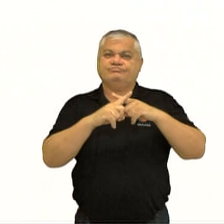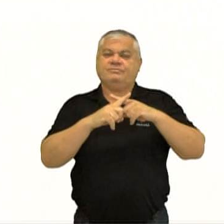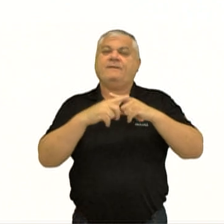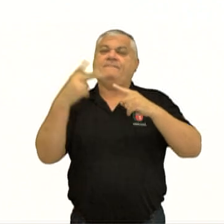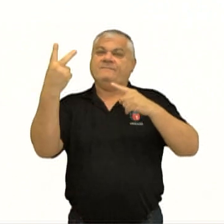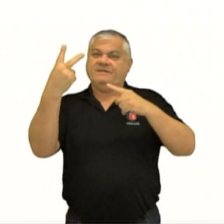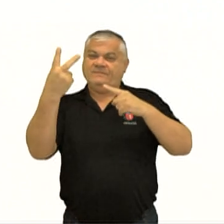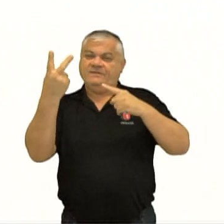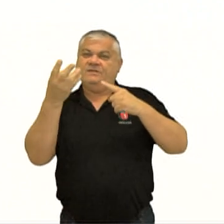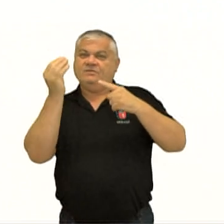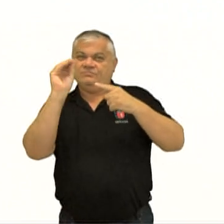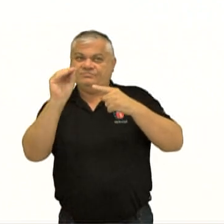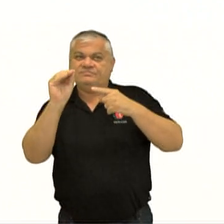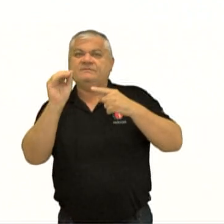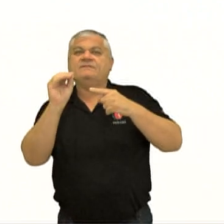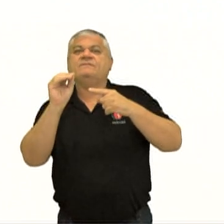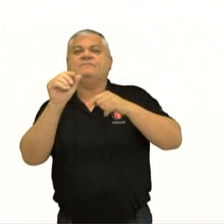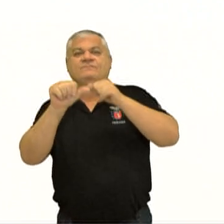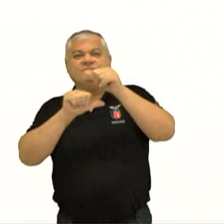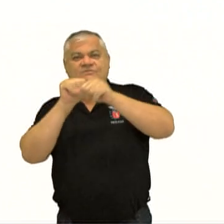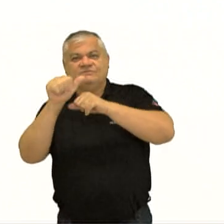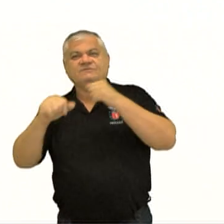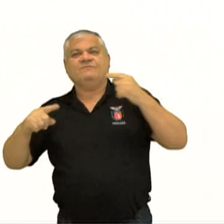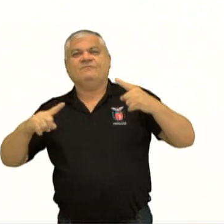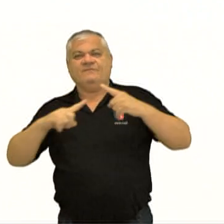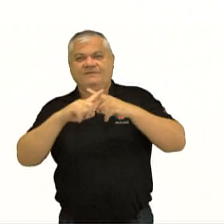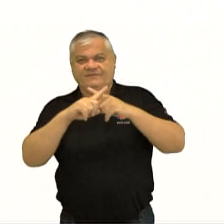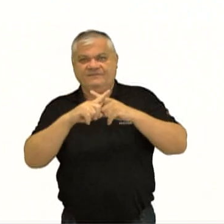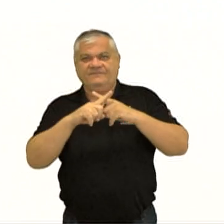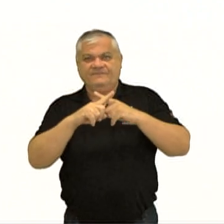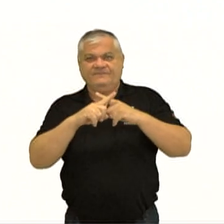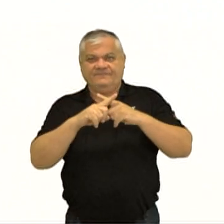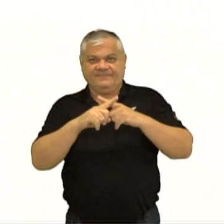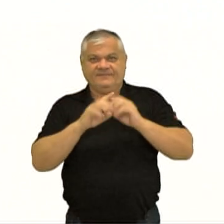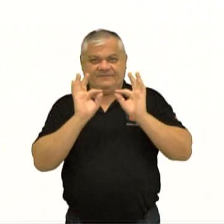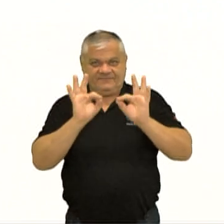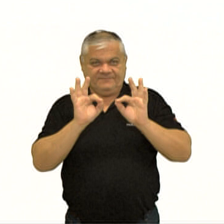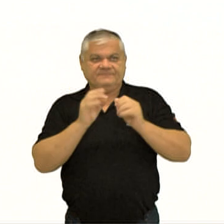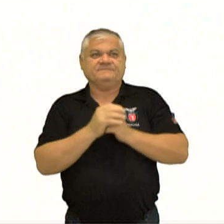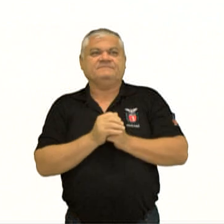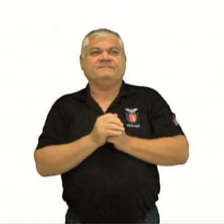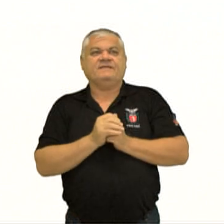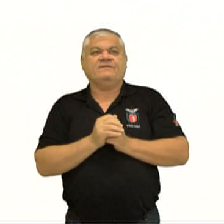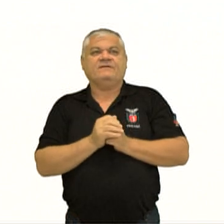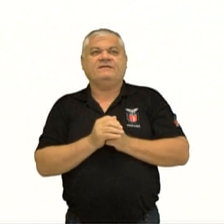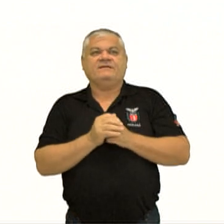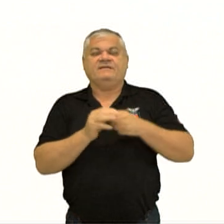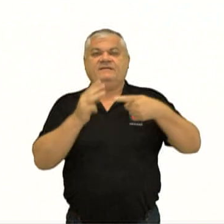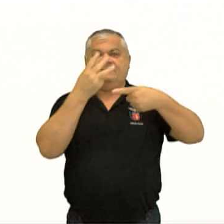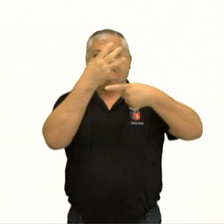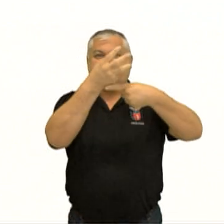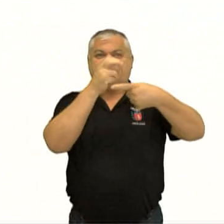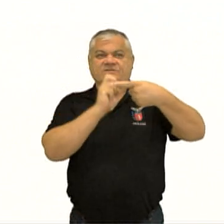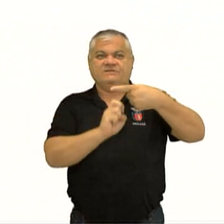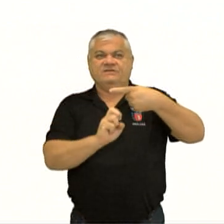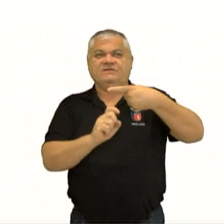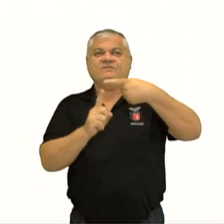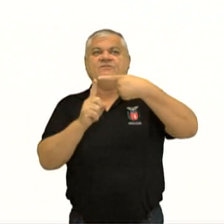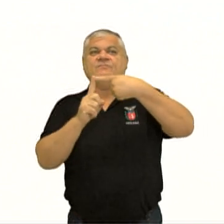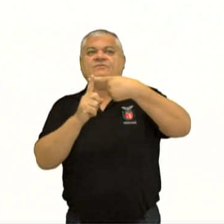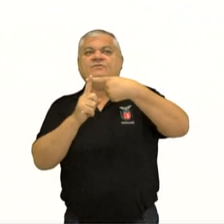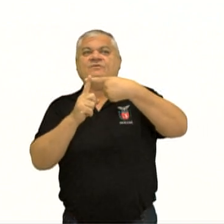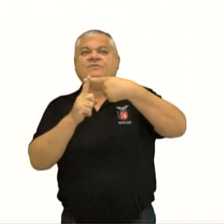primeira do numerador e multiplico pelo inverso da fração que está no denominador. Então, 3/5 multiplicados